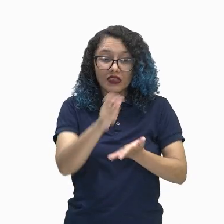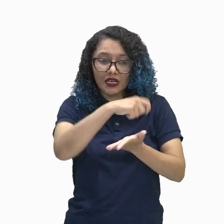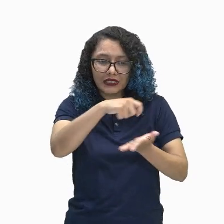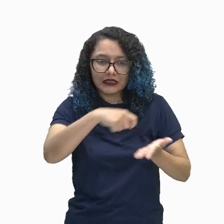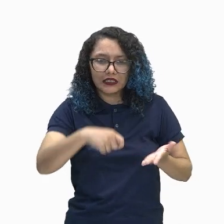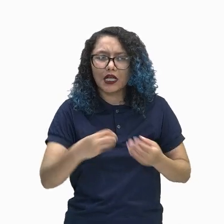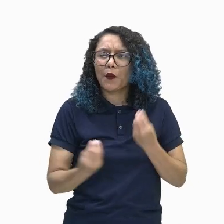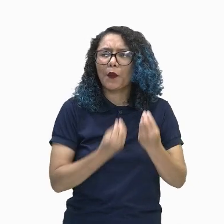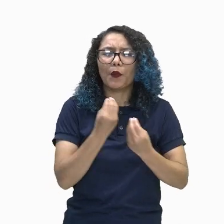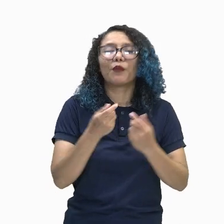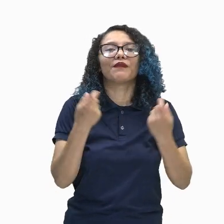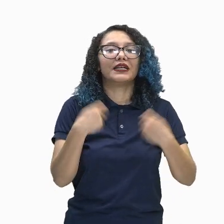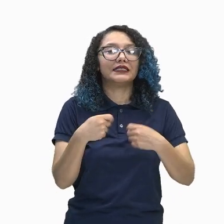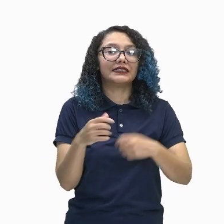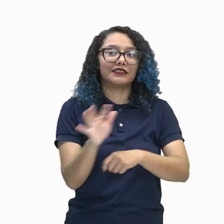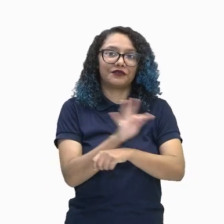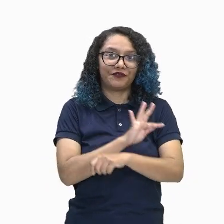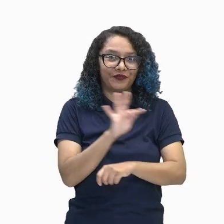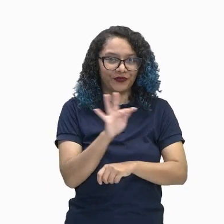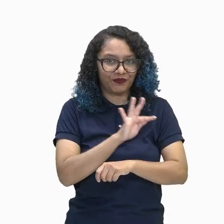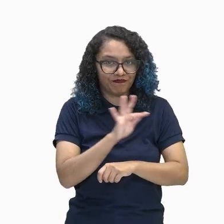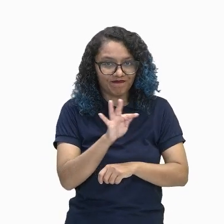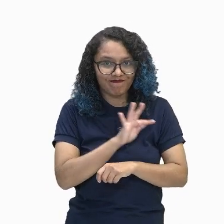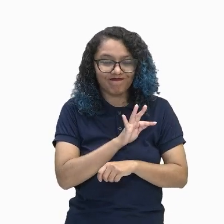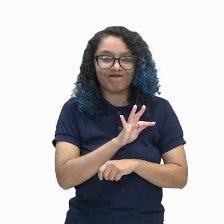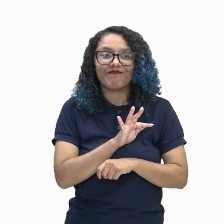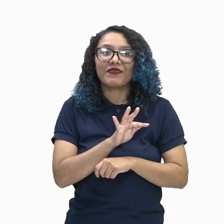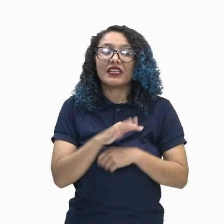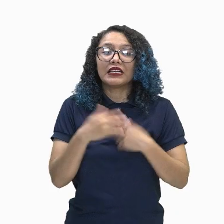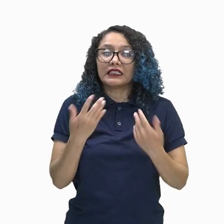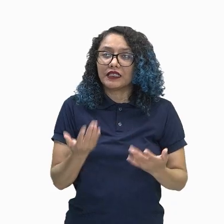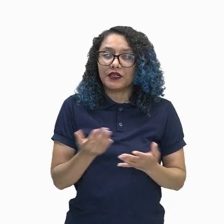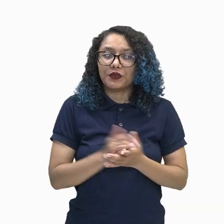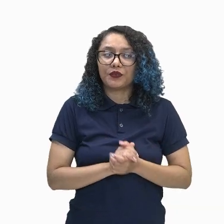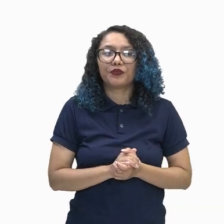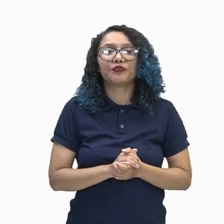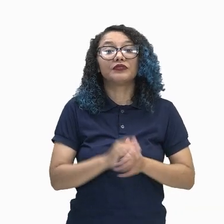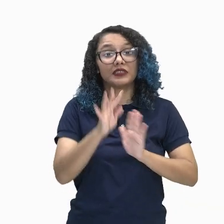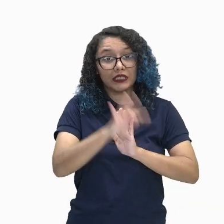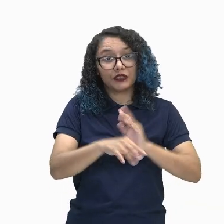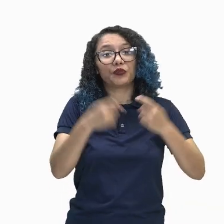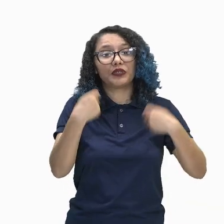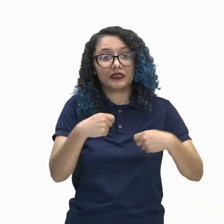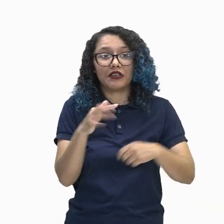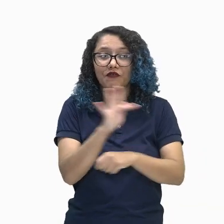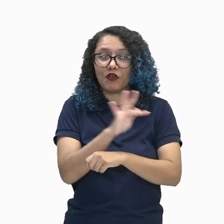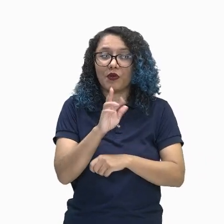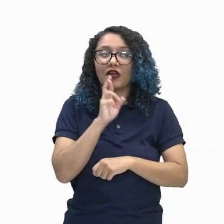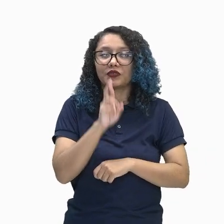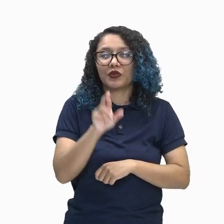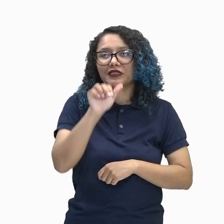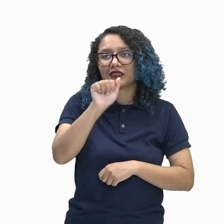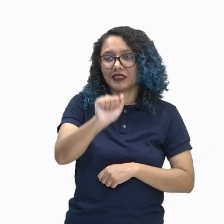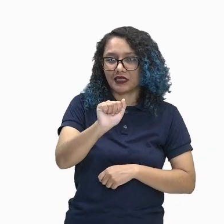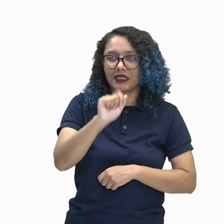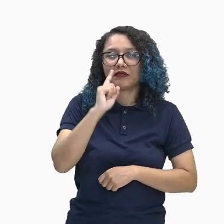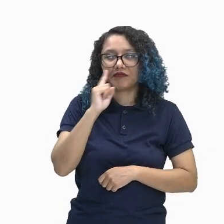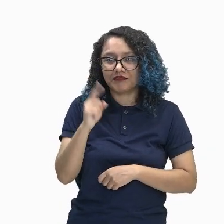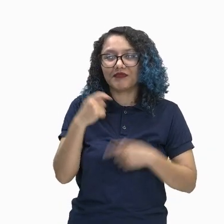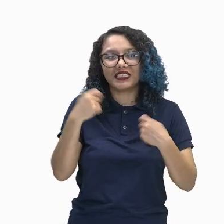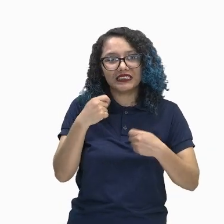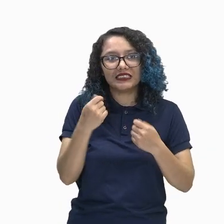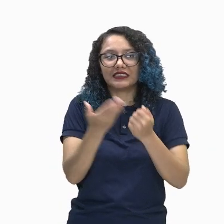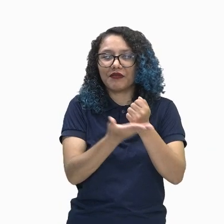é formal. Então, o texto deve ser formal, letra A, de acordo com as regras